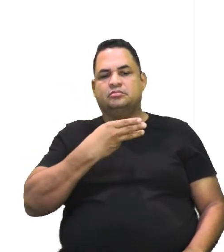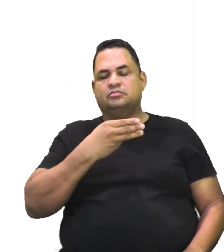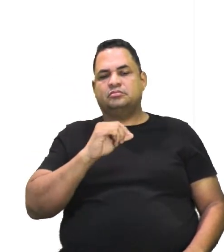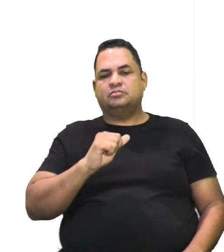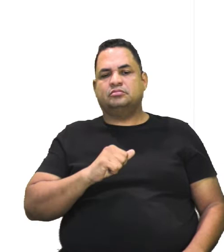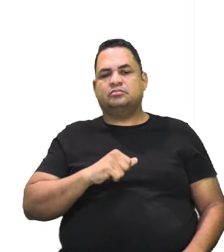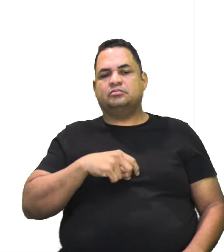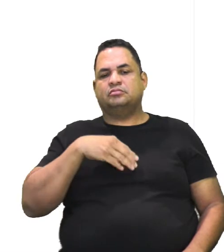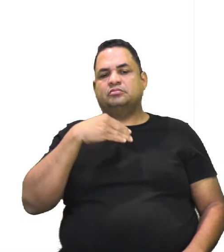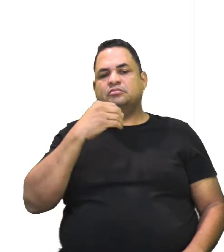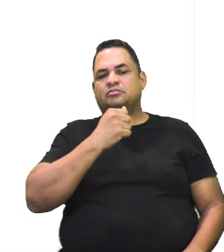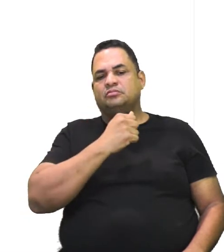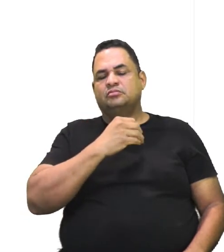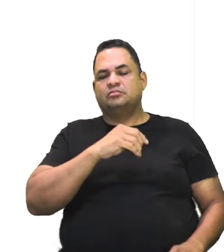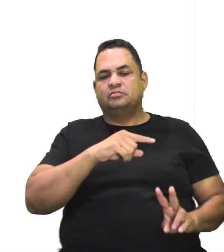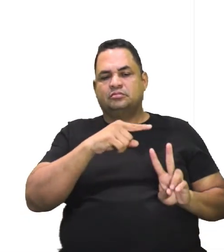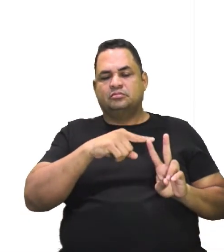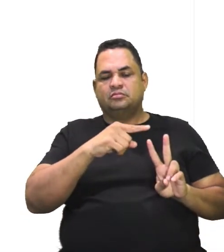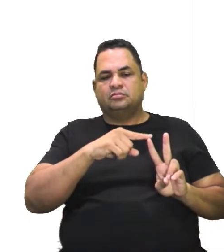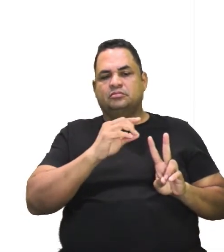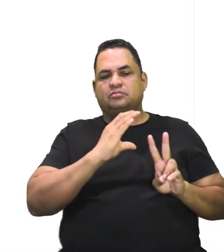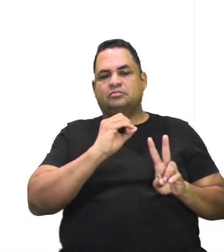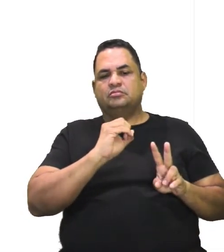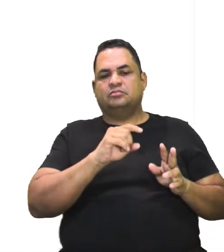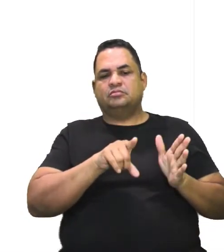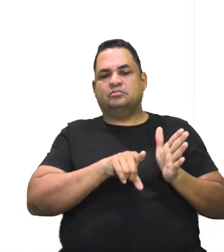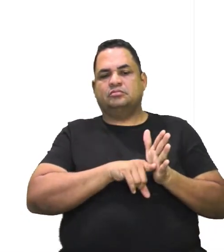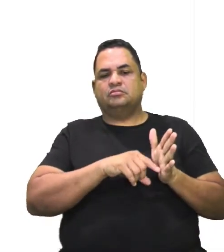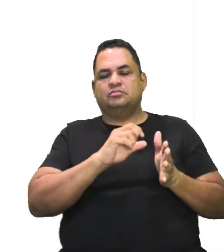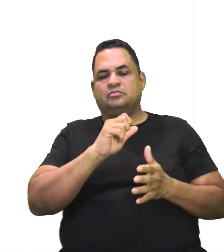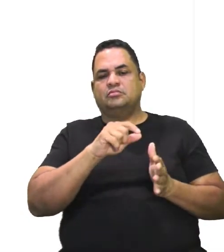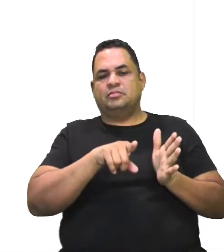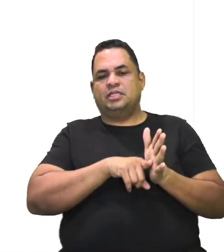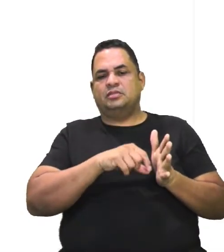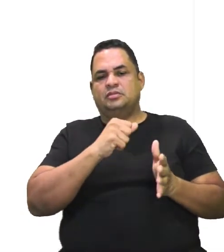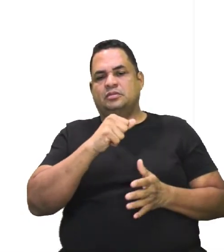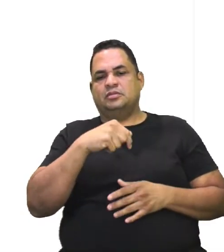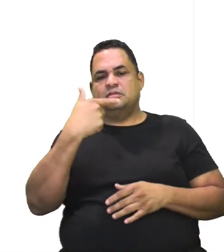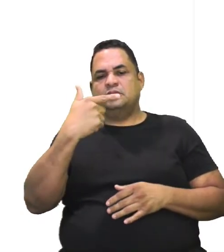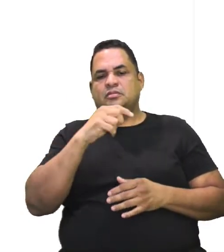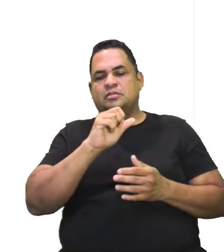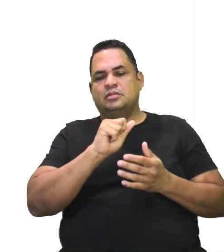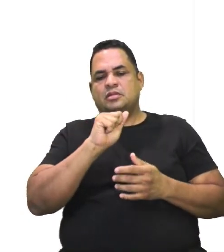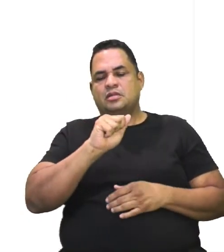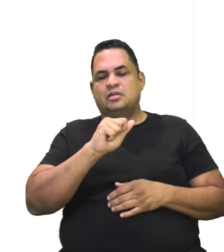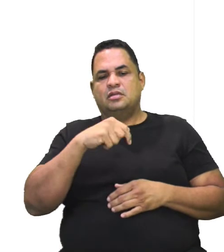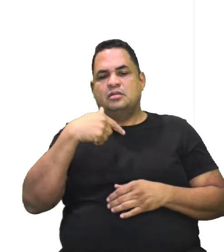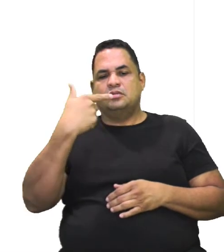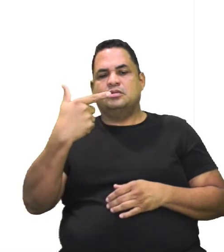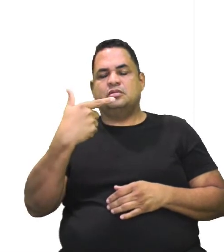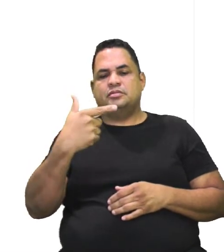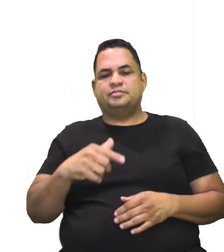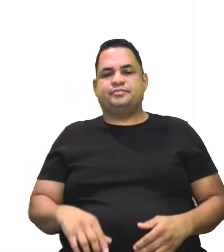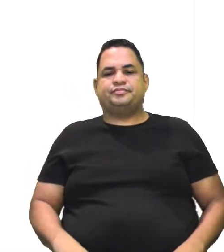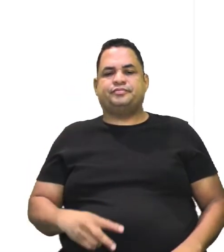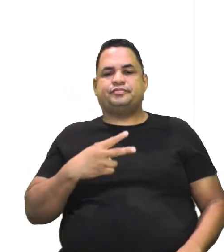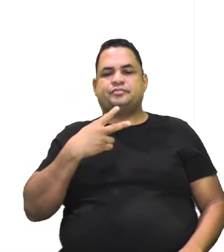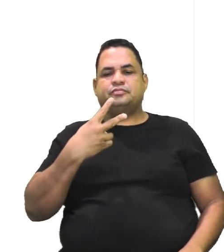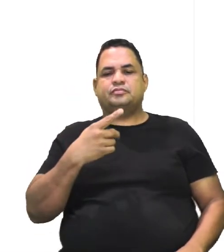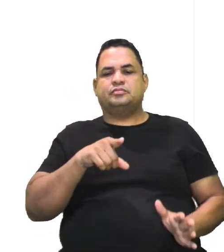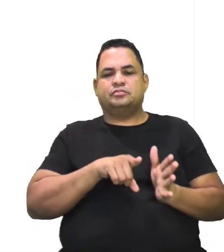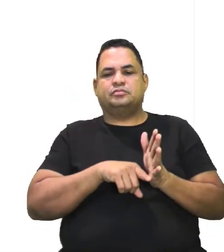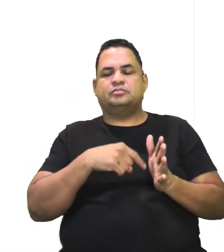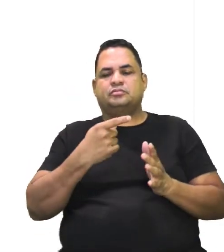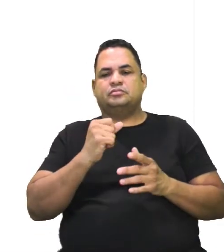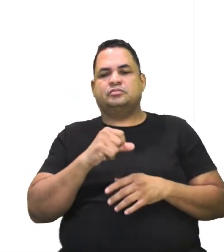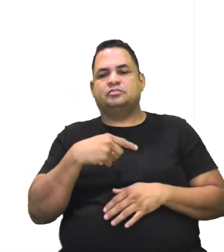é igual a raiz 0 menos A menos A ao quadrado. A ao quadrado. 2 menos 1? 1.